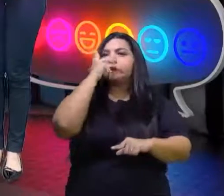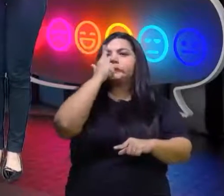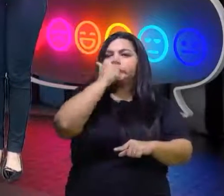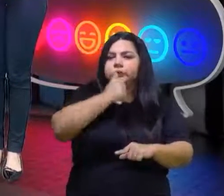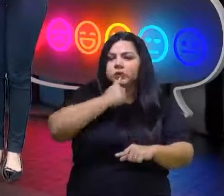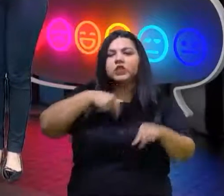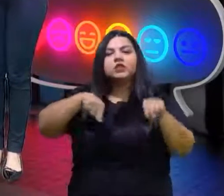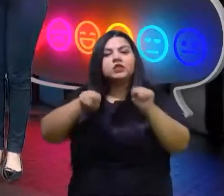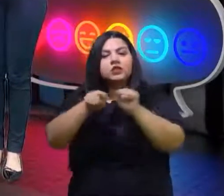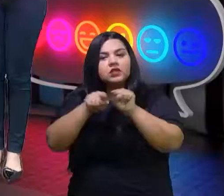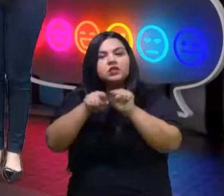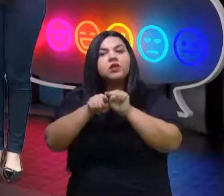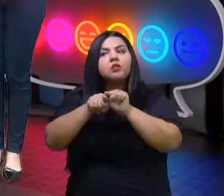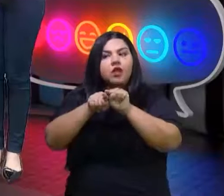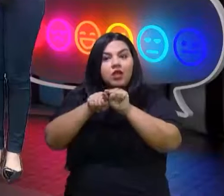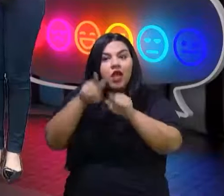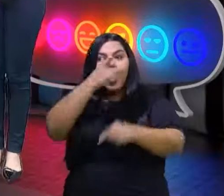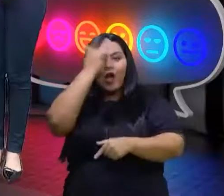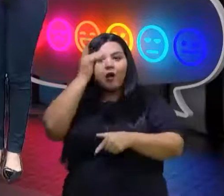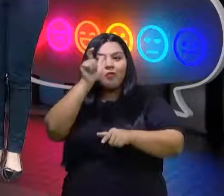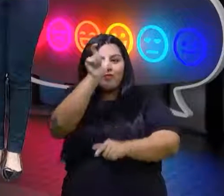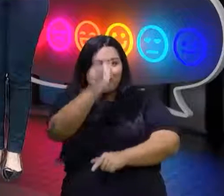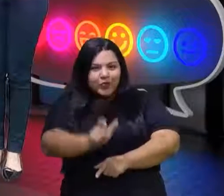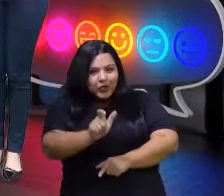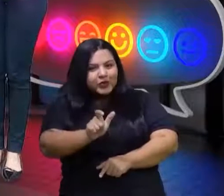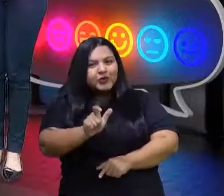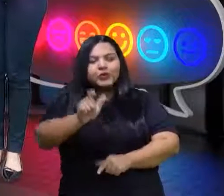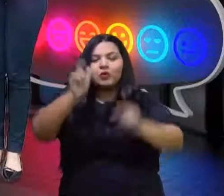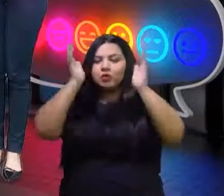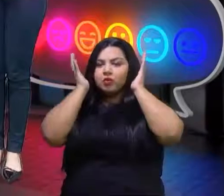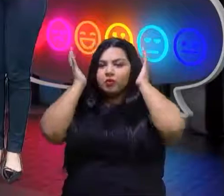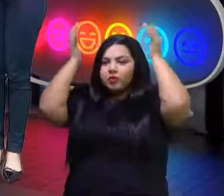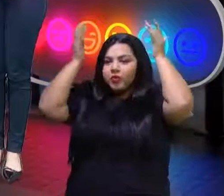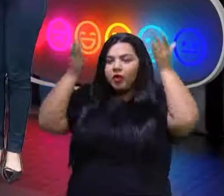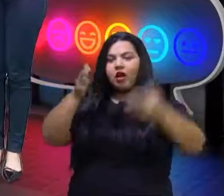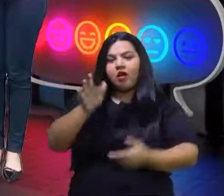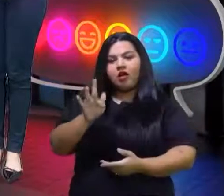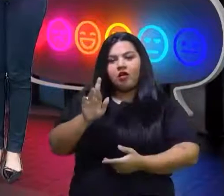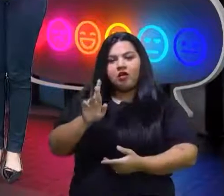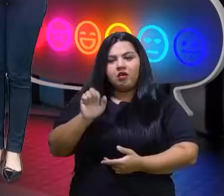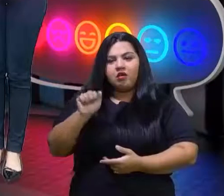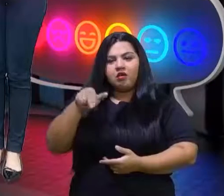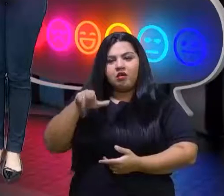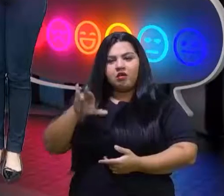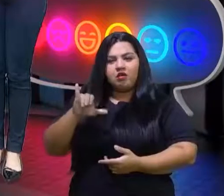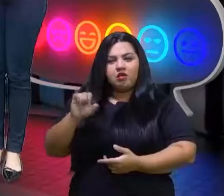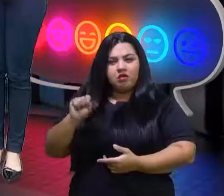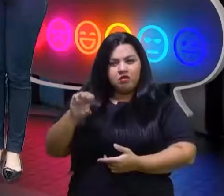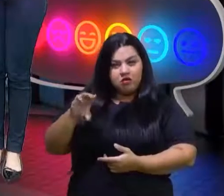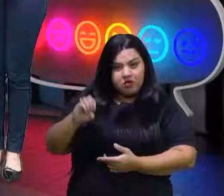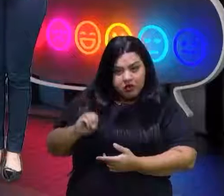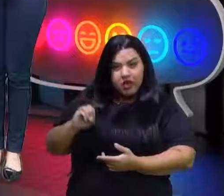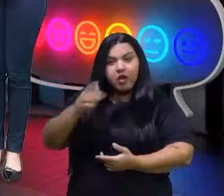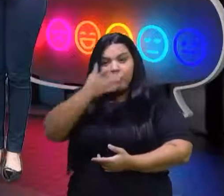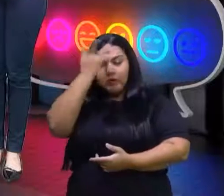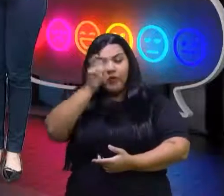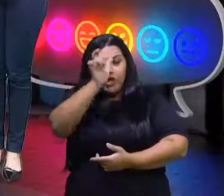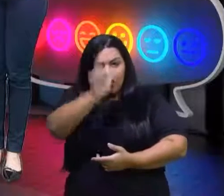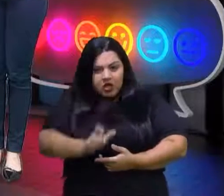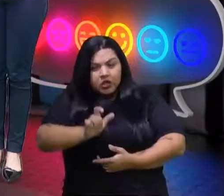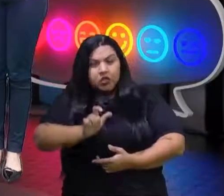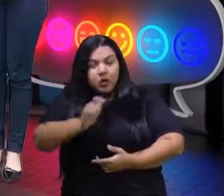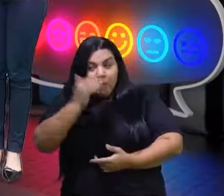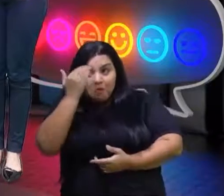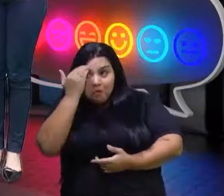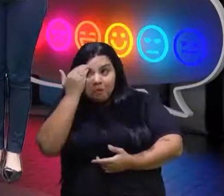gente tem ali a figura do Papa, né? Atualmente é o Papa Francisco, né? Como a pessoa de